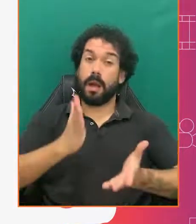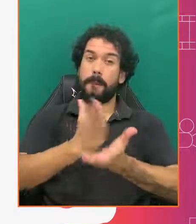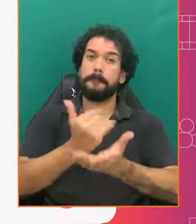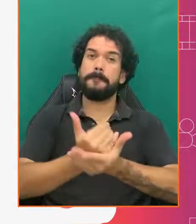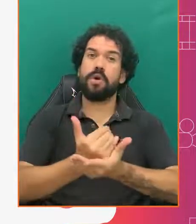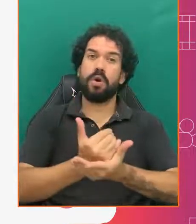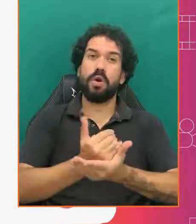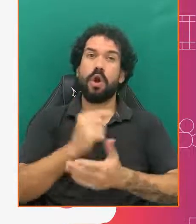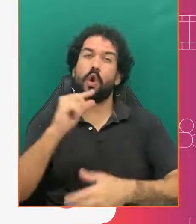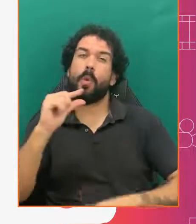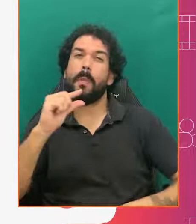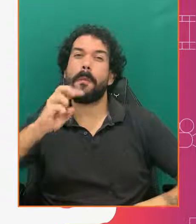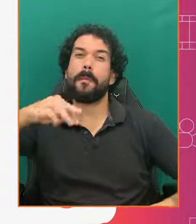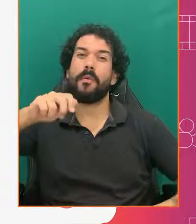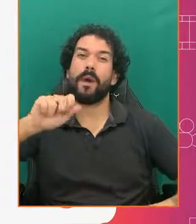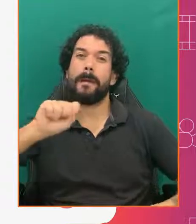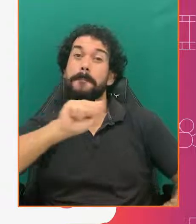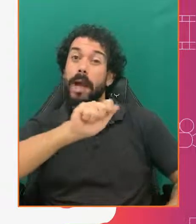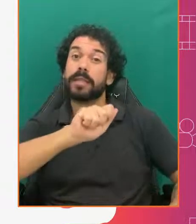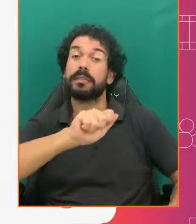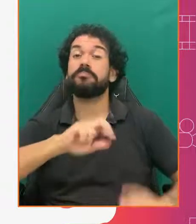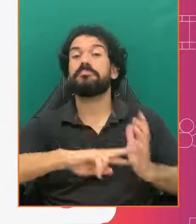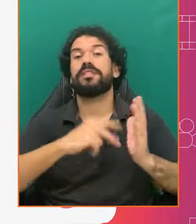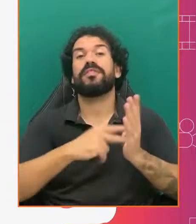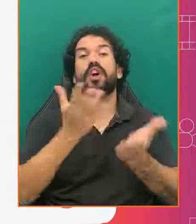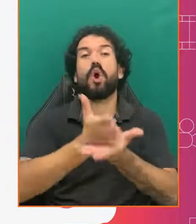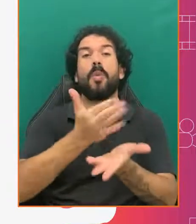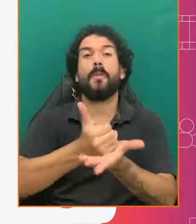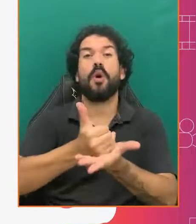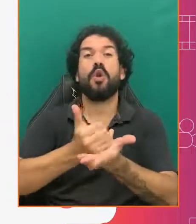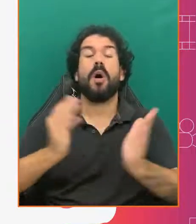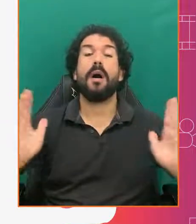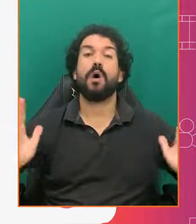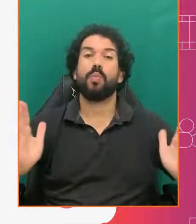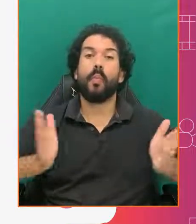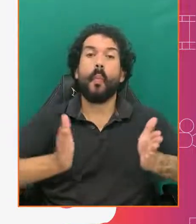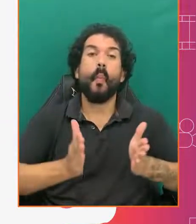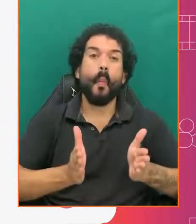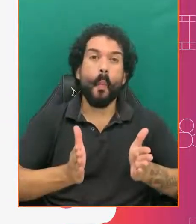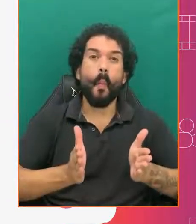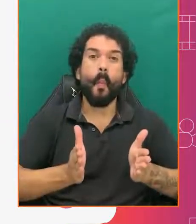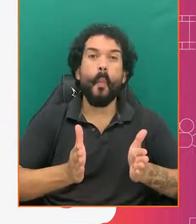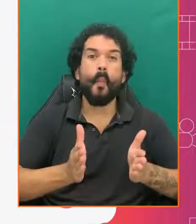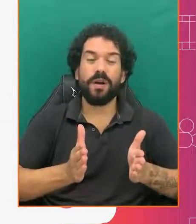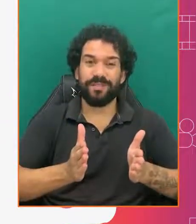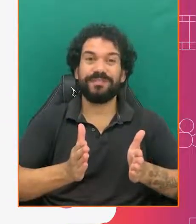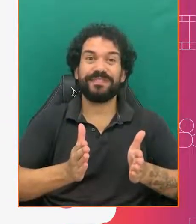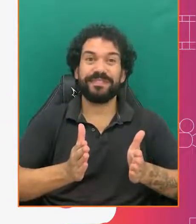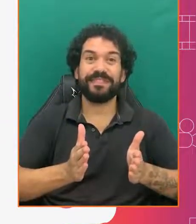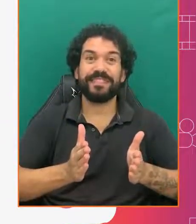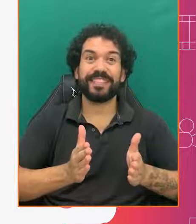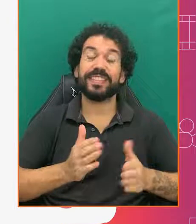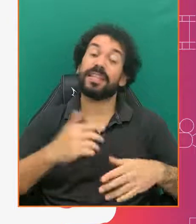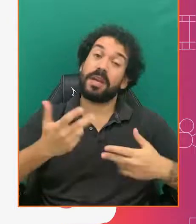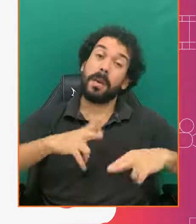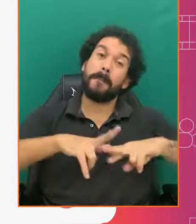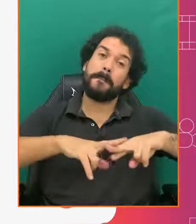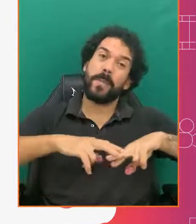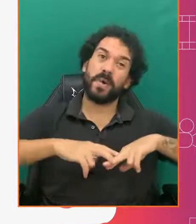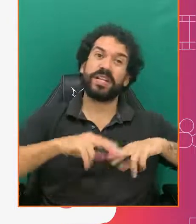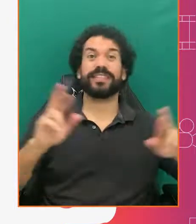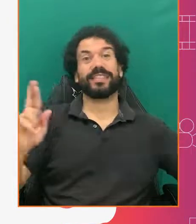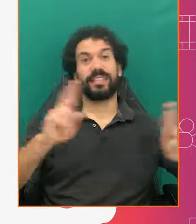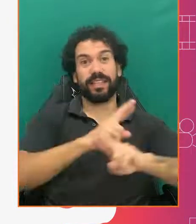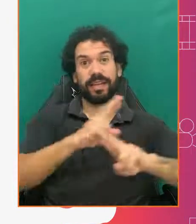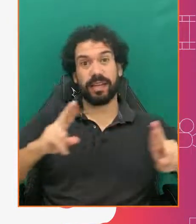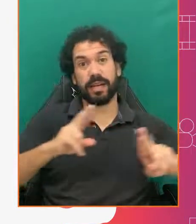espaço. Mas se é um bolo com pouca massa, é um bolo que vai ficar pequeno, fino.